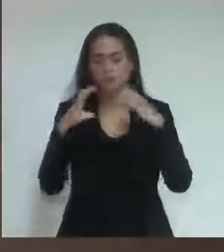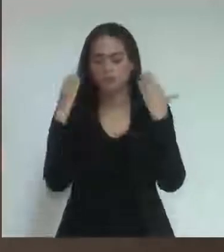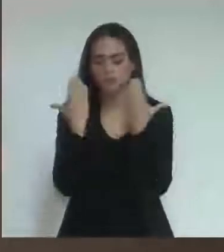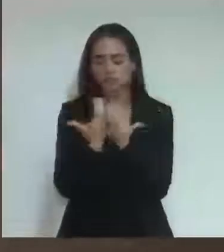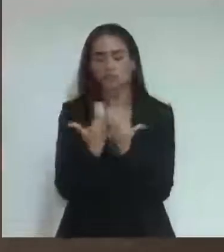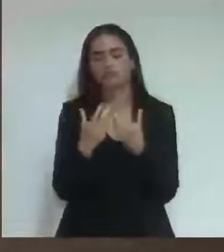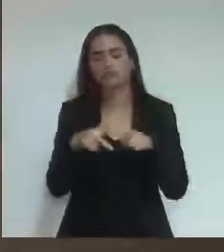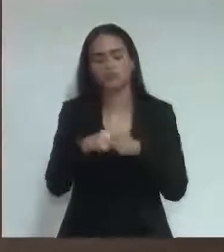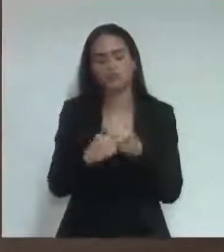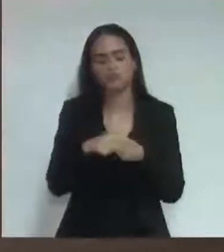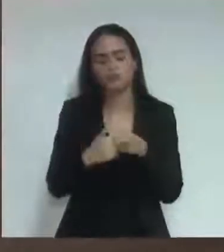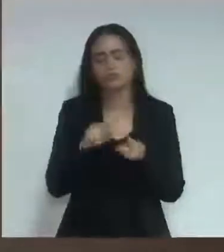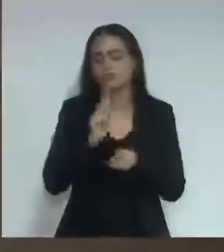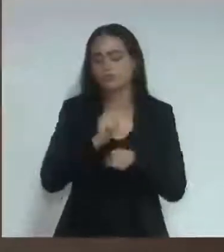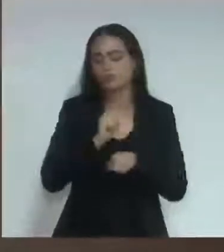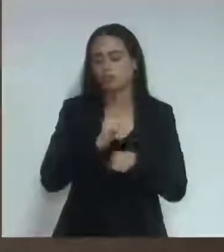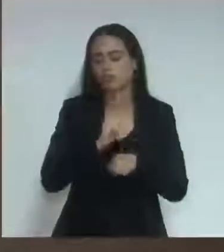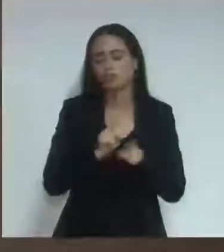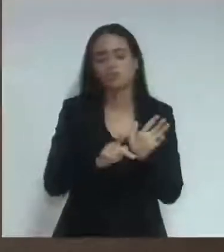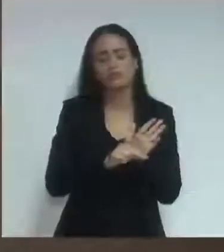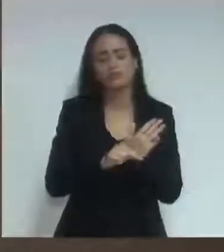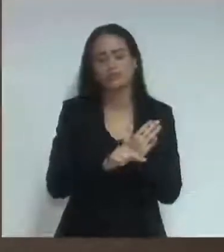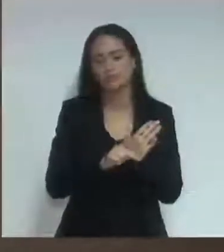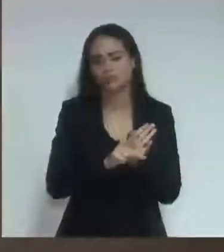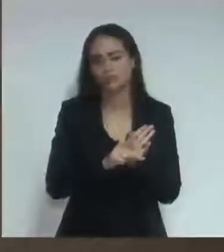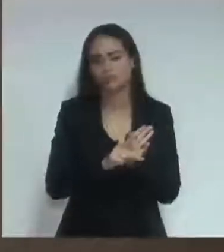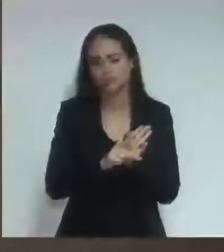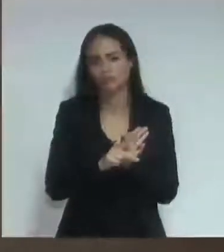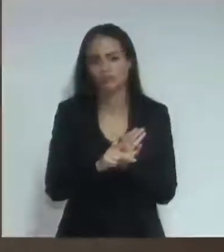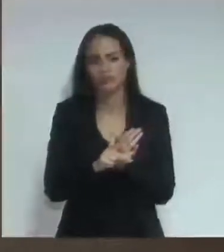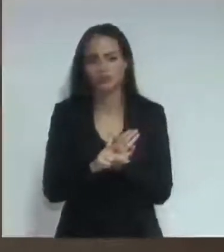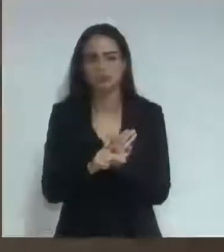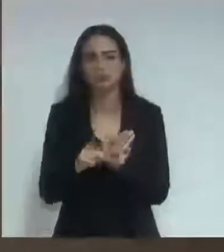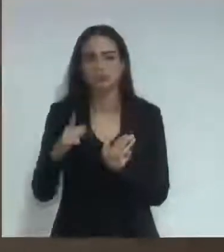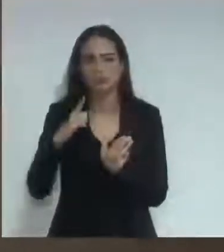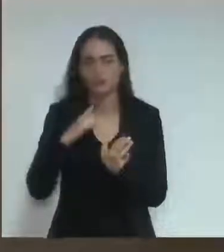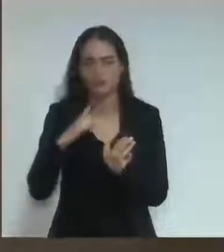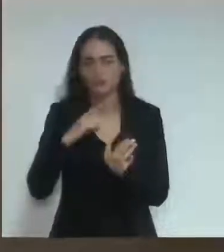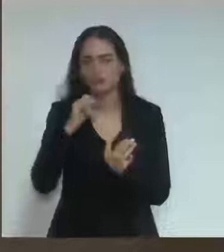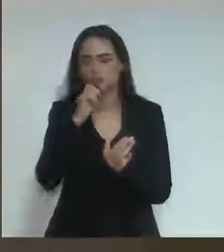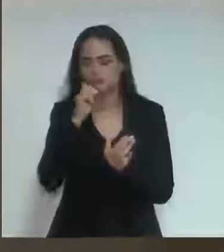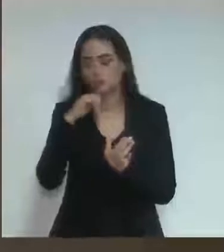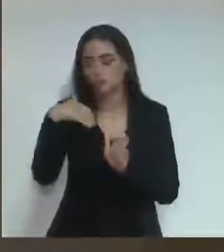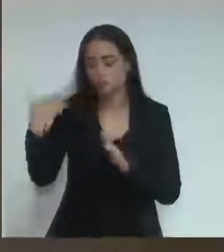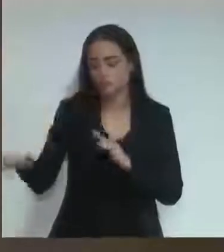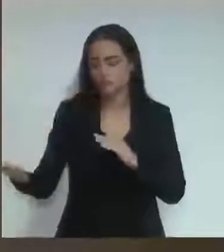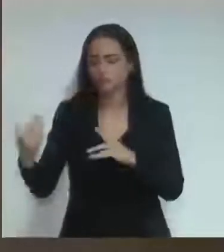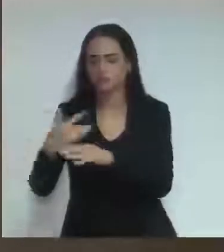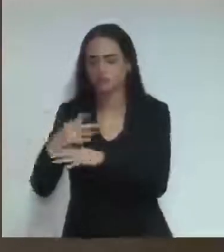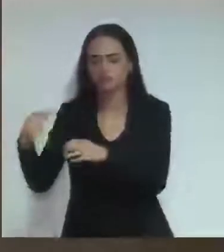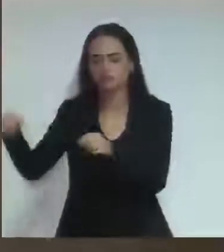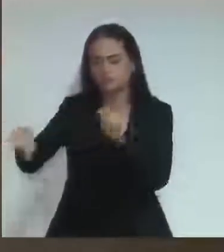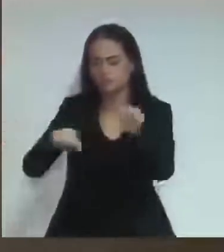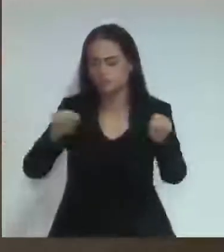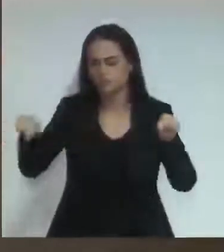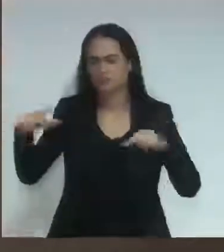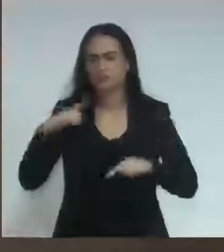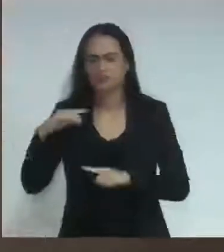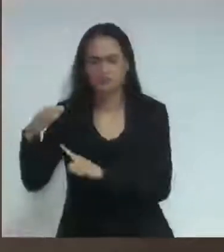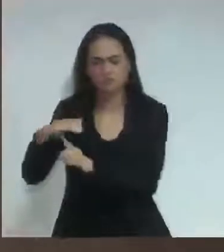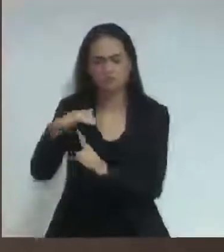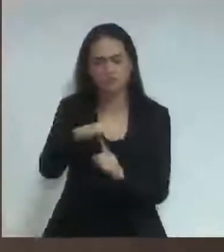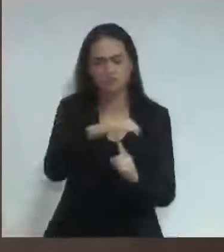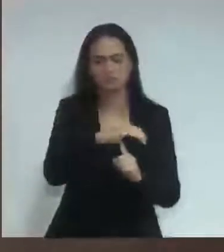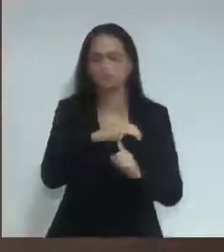manutenção. É o meu ponto de vista. Na área, tem fora da cidade, tem parquinhos, tem uma série de equipamentos públicos,